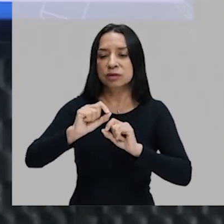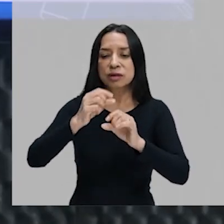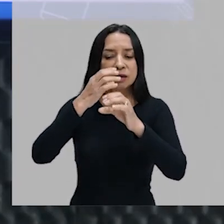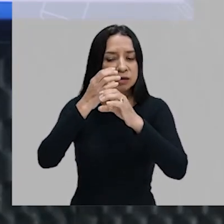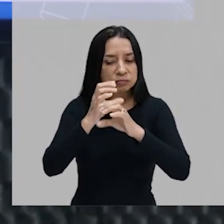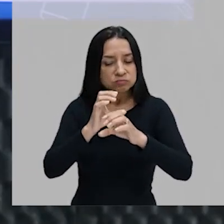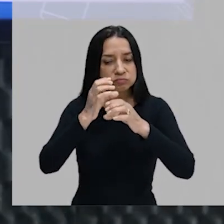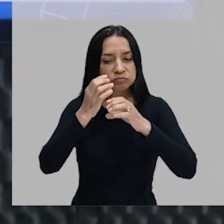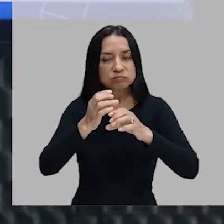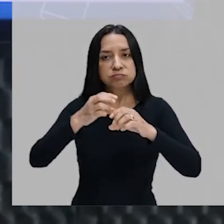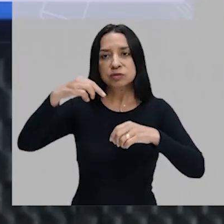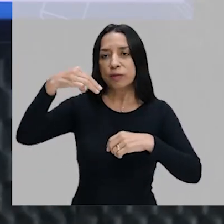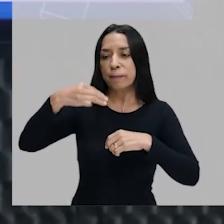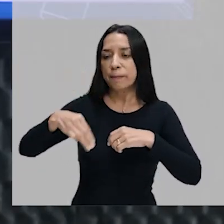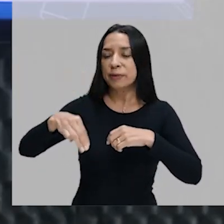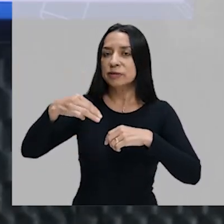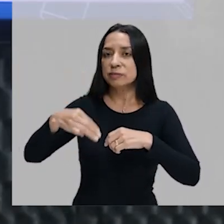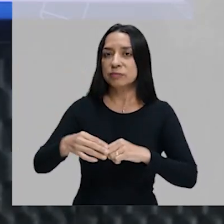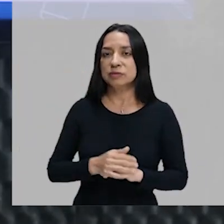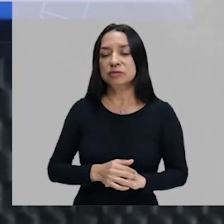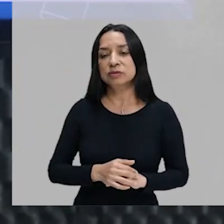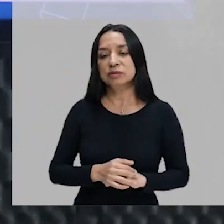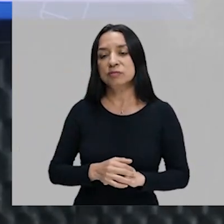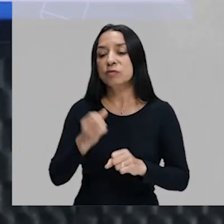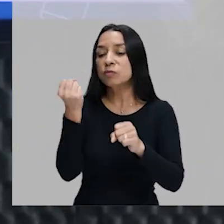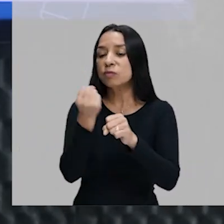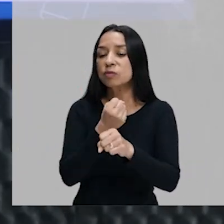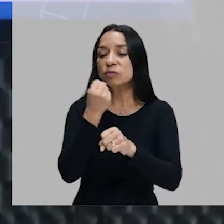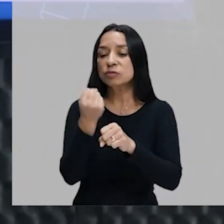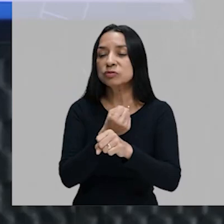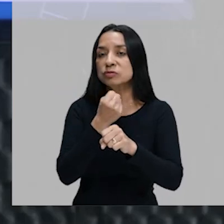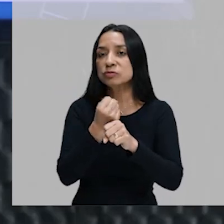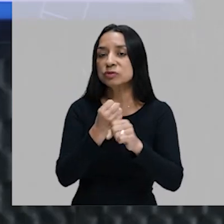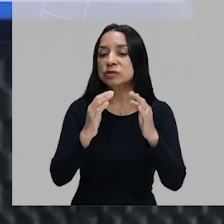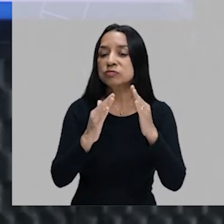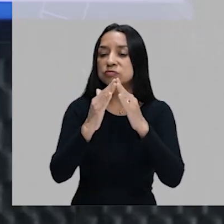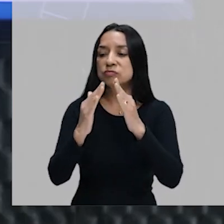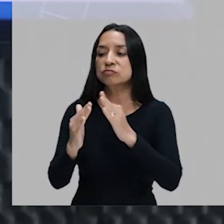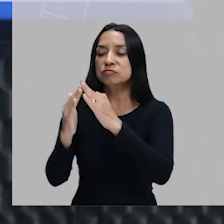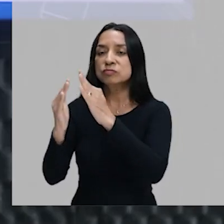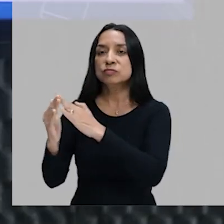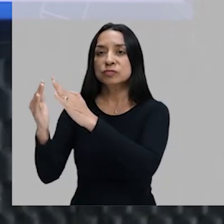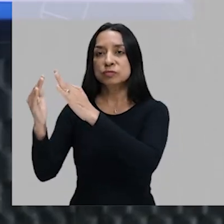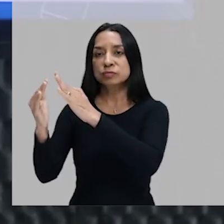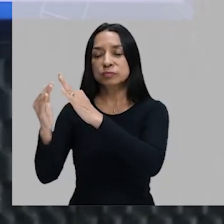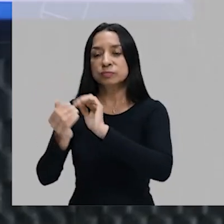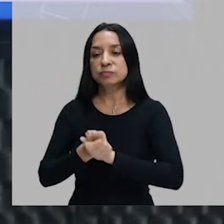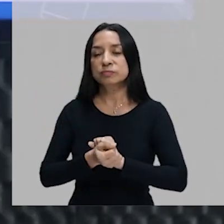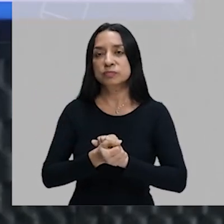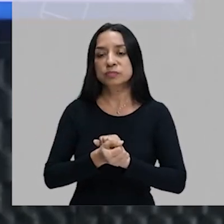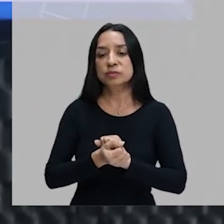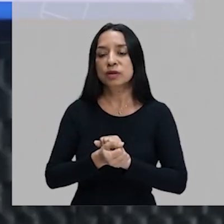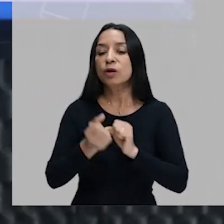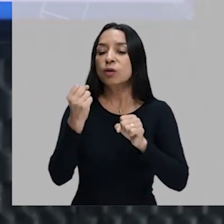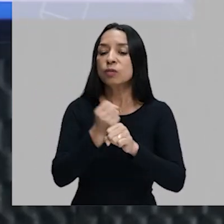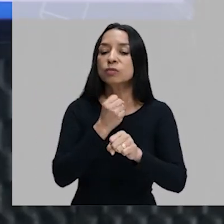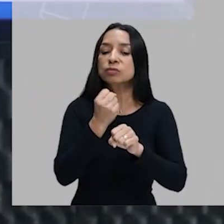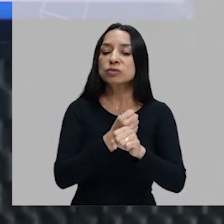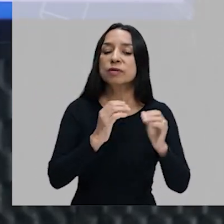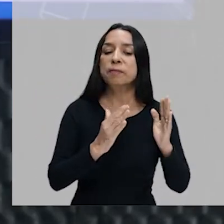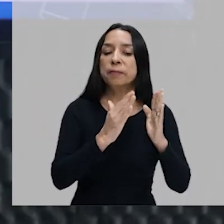domínio de diversas áreas de conhecimento, eles vão construir grandes obras arquitetônicas, vão construir